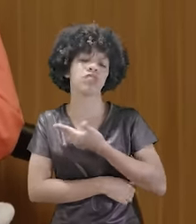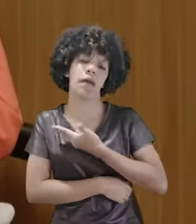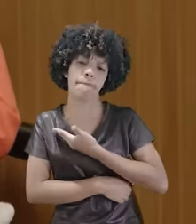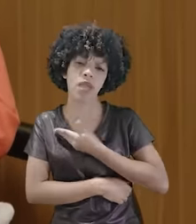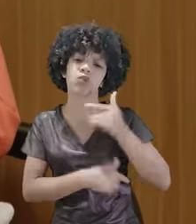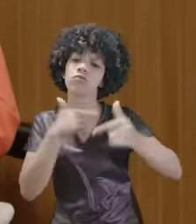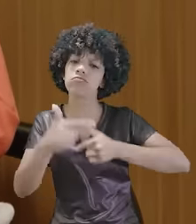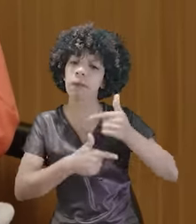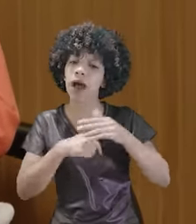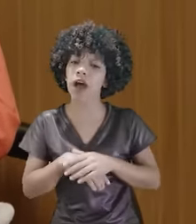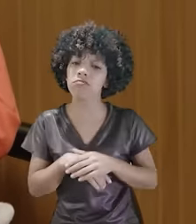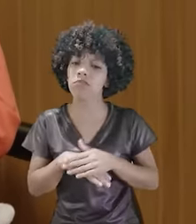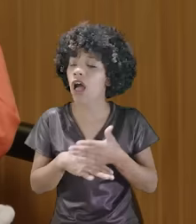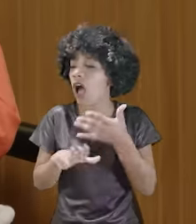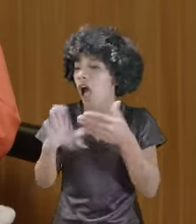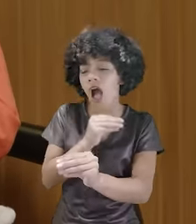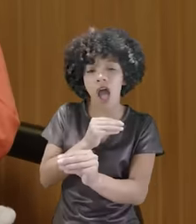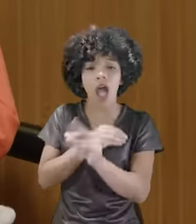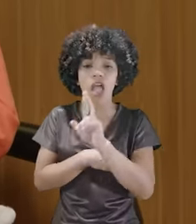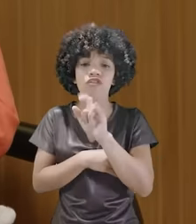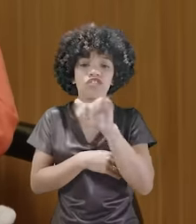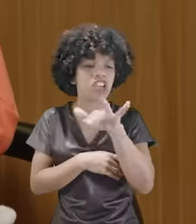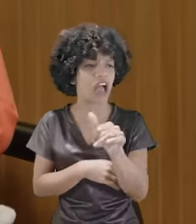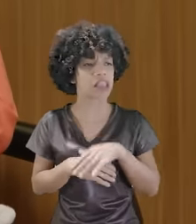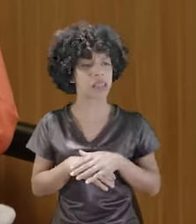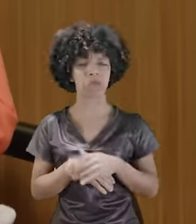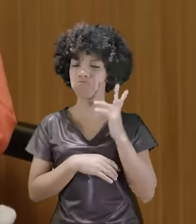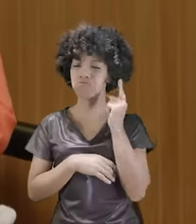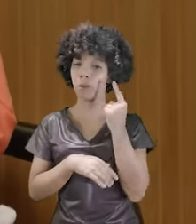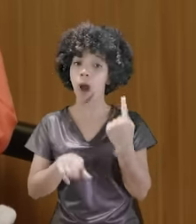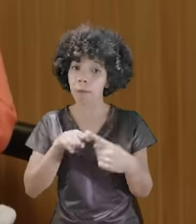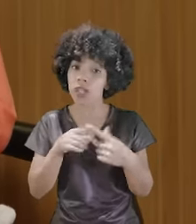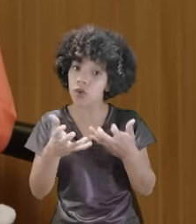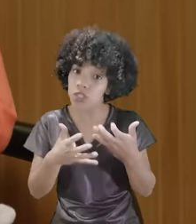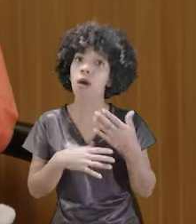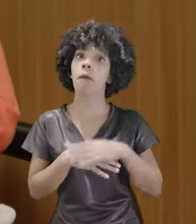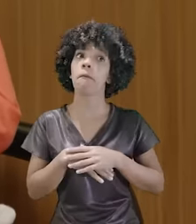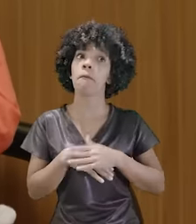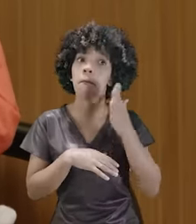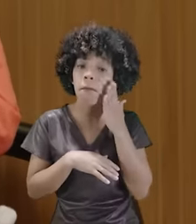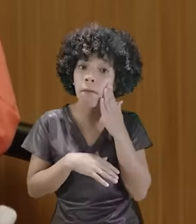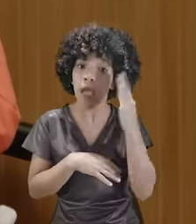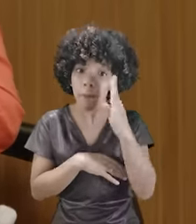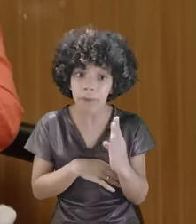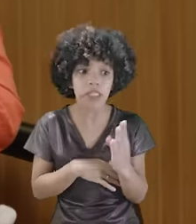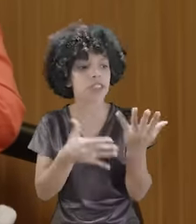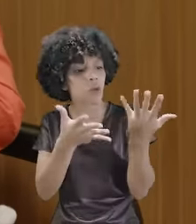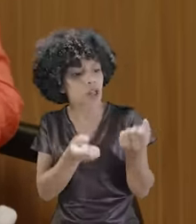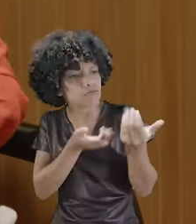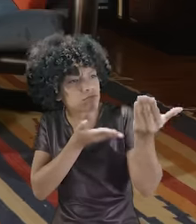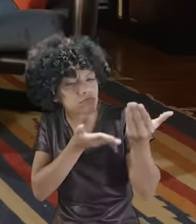amigos aqui meu trabalho as pessoas falam aos dias agora não dá nada para mim assim porque eu sei que agora o Brasil e meio também não sou